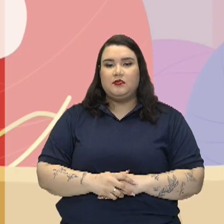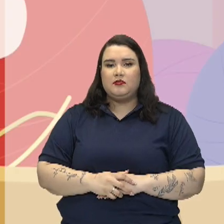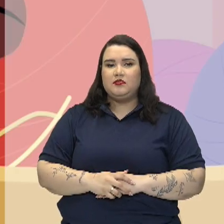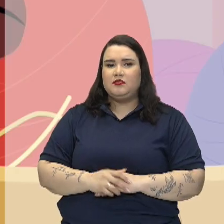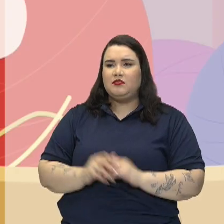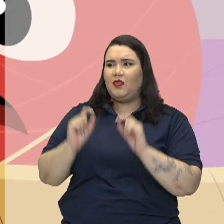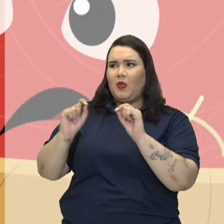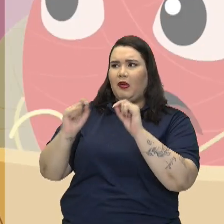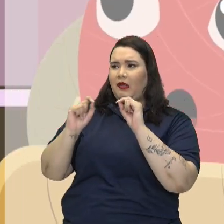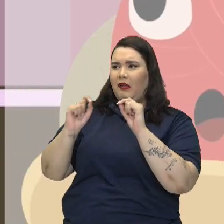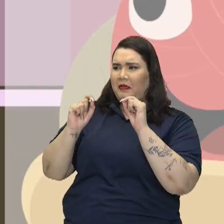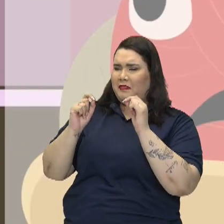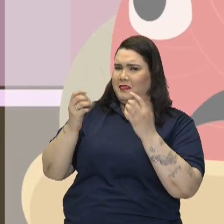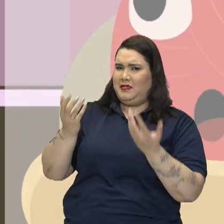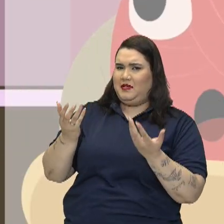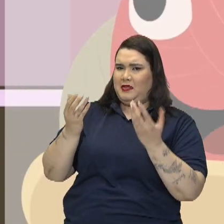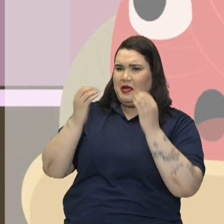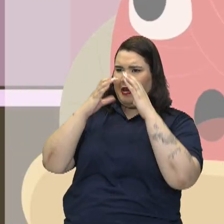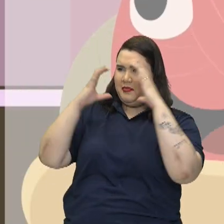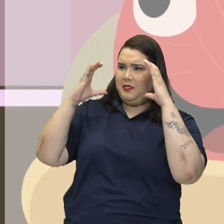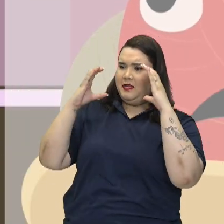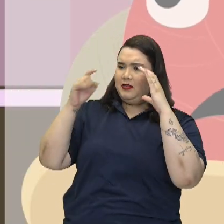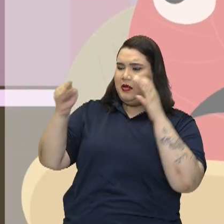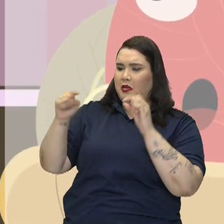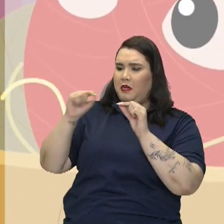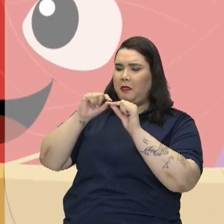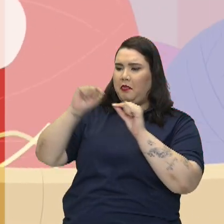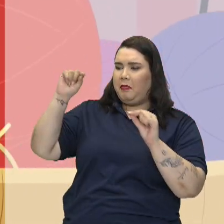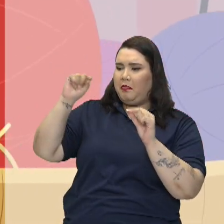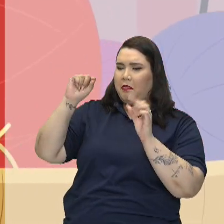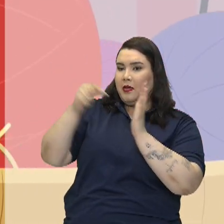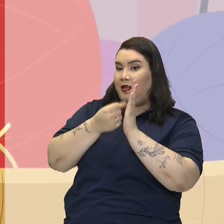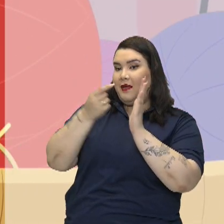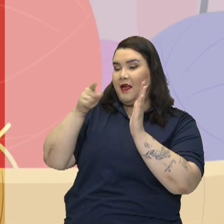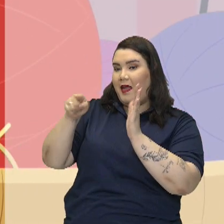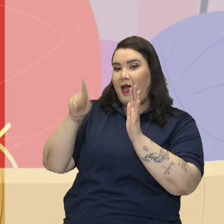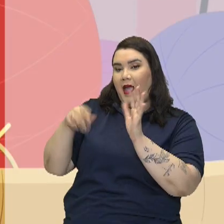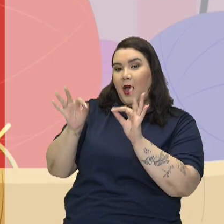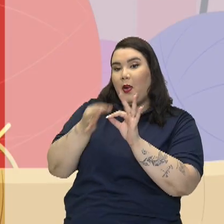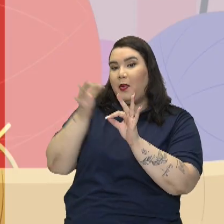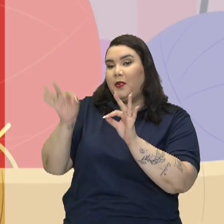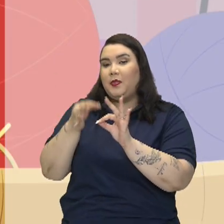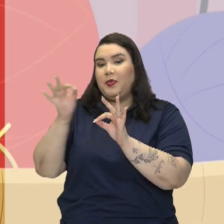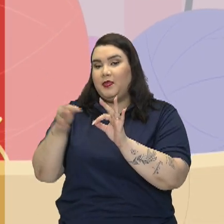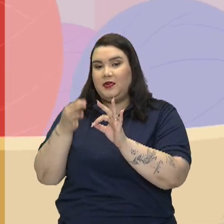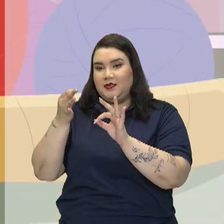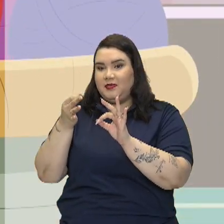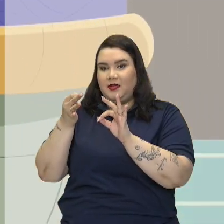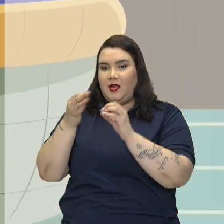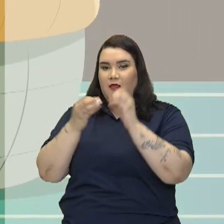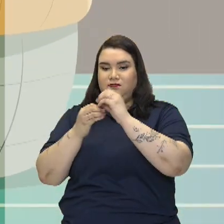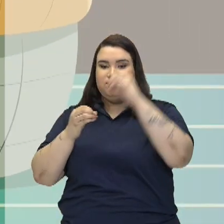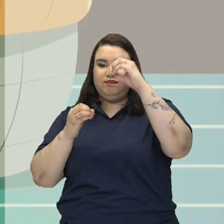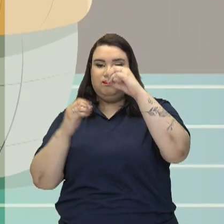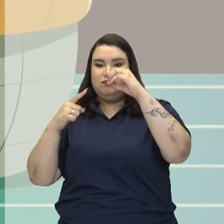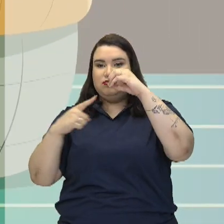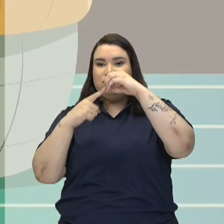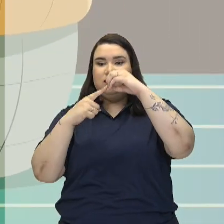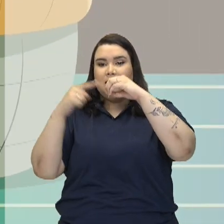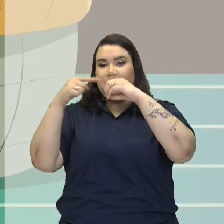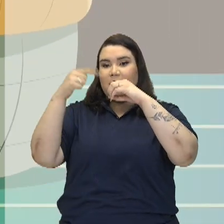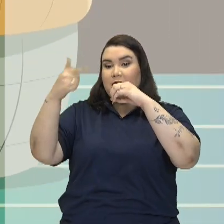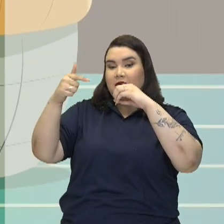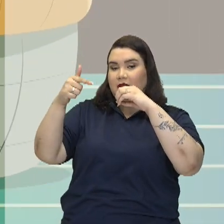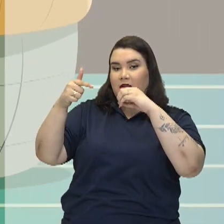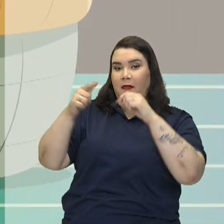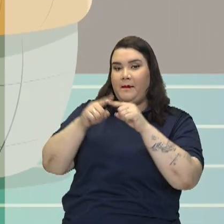cabeça, senhora? A senhora não é alfinete, é agulha. A agulha não tem cabeça.